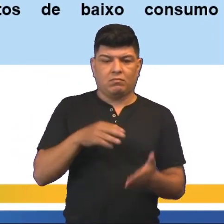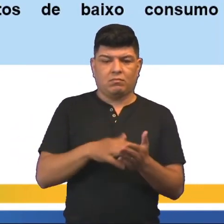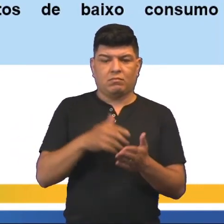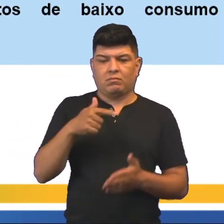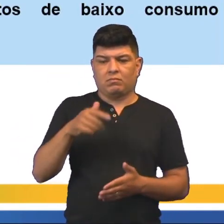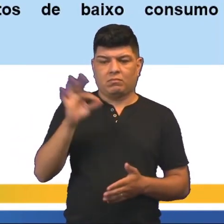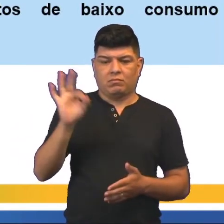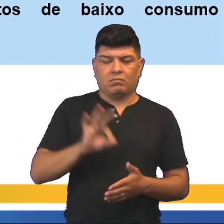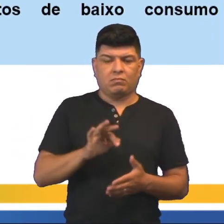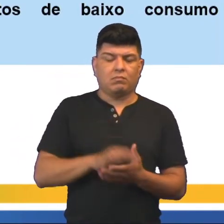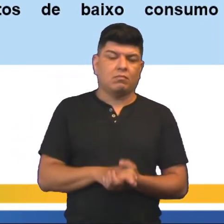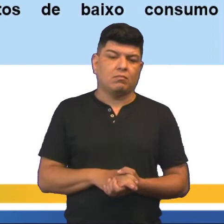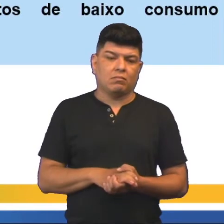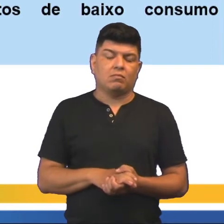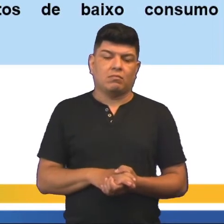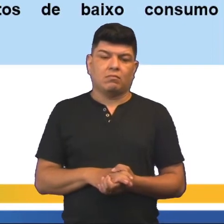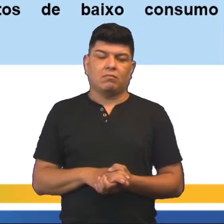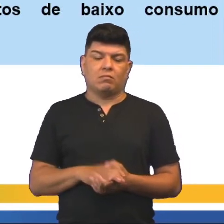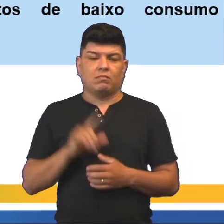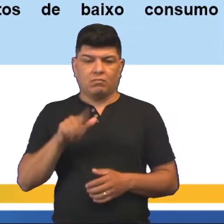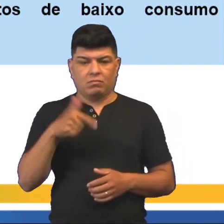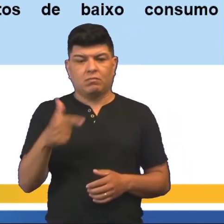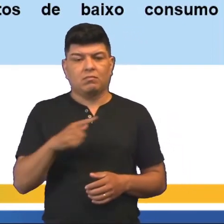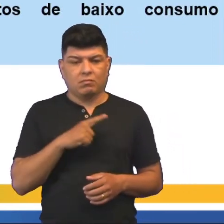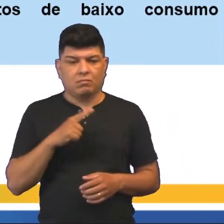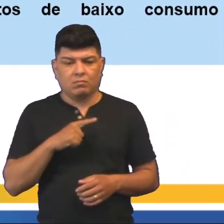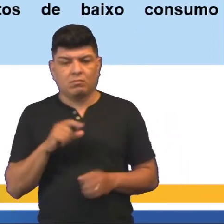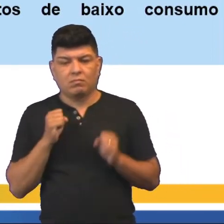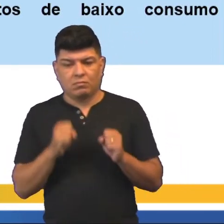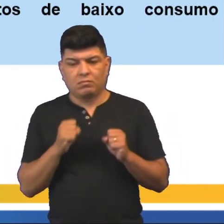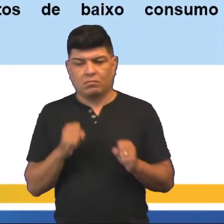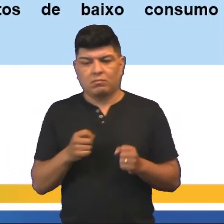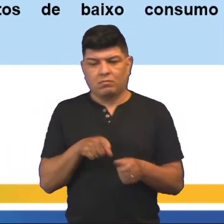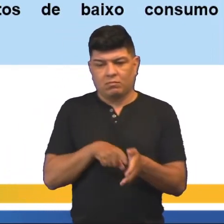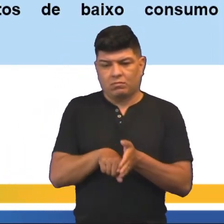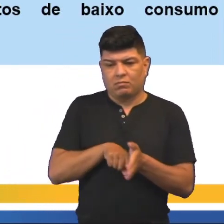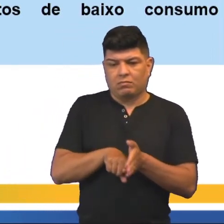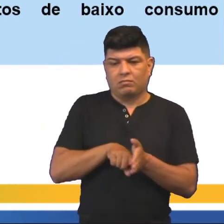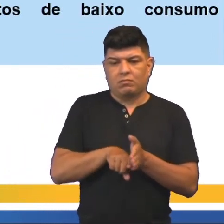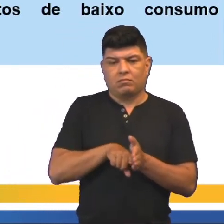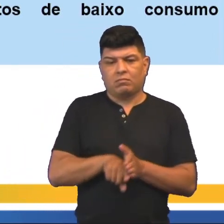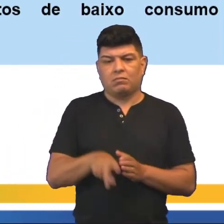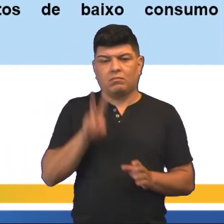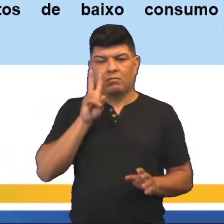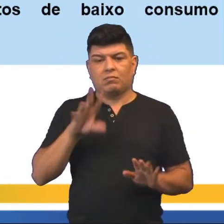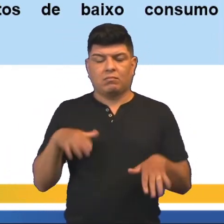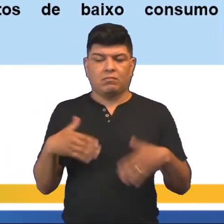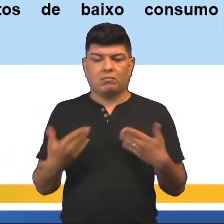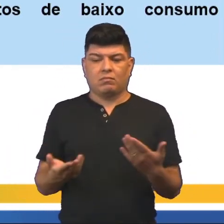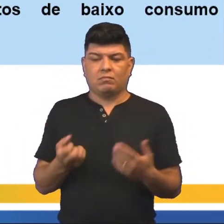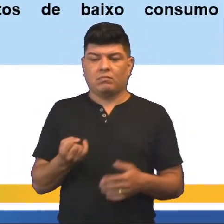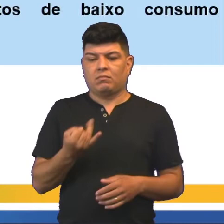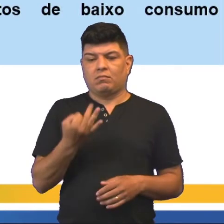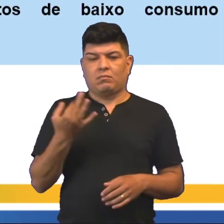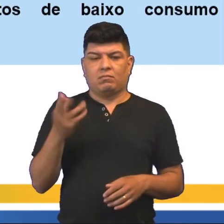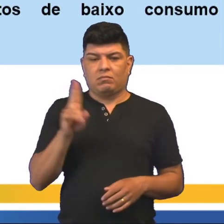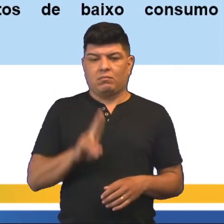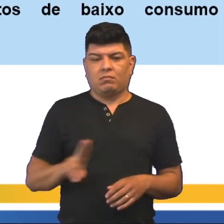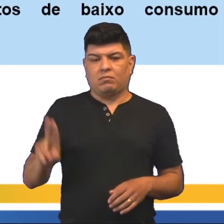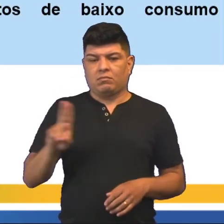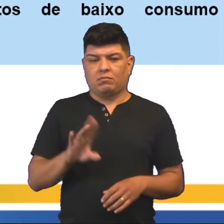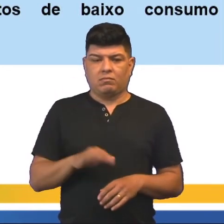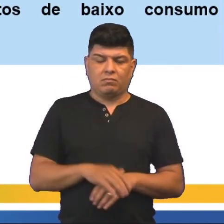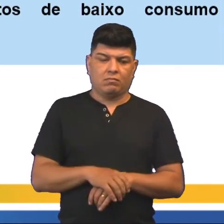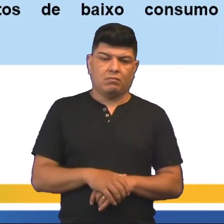5 a 7%. Claro que você tem outros itens e depois vocês podem até pesquisar para ver qual que é a quantidade de energia que cada